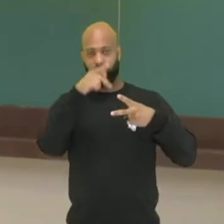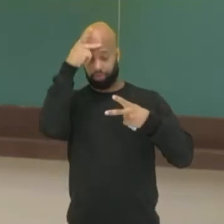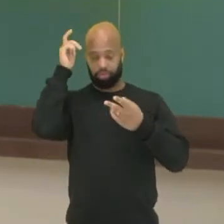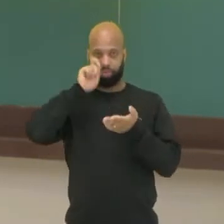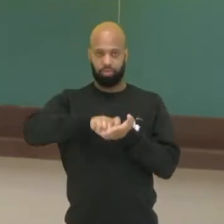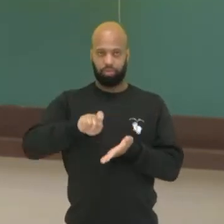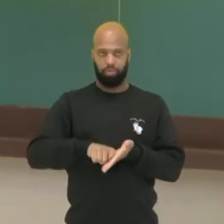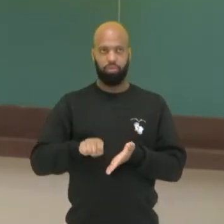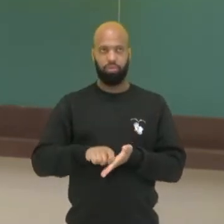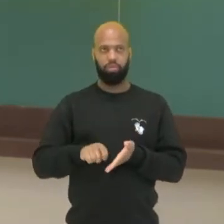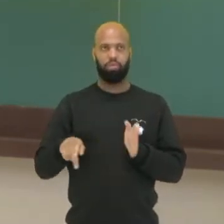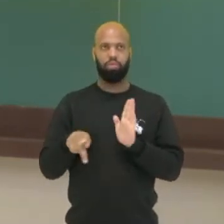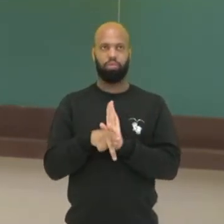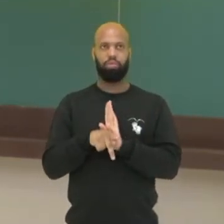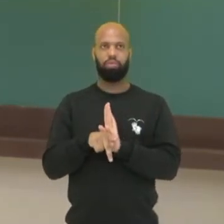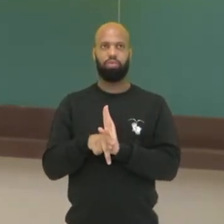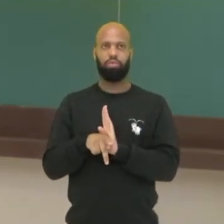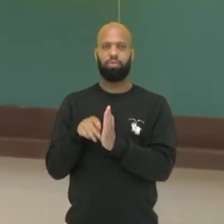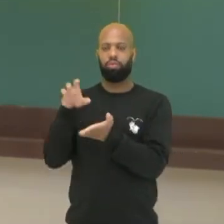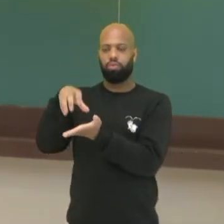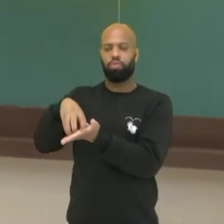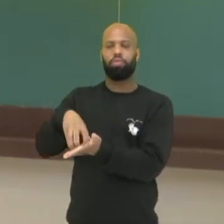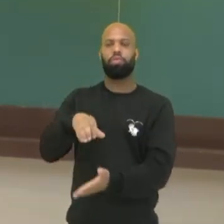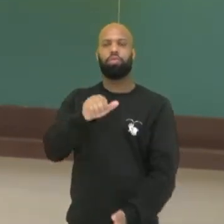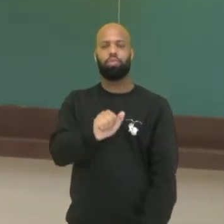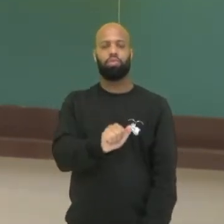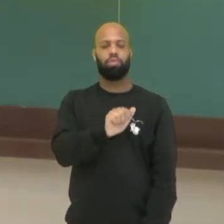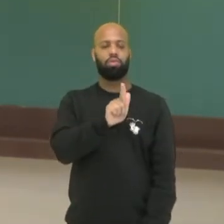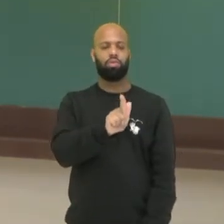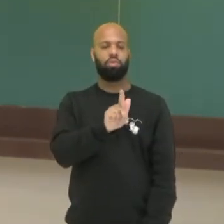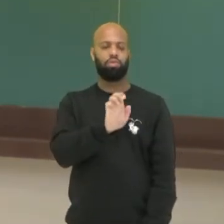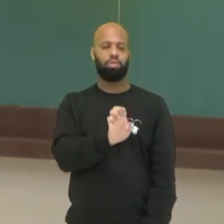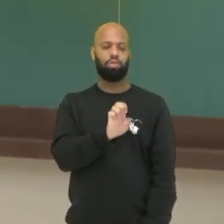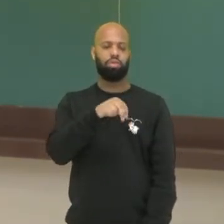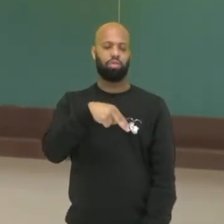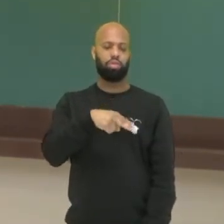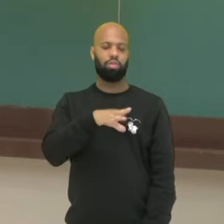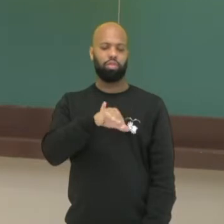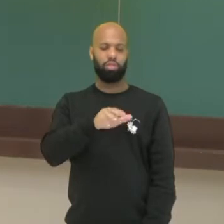uma agência. O que significa Agência Brasil? Agências